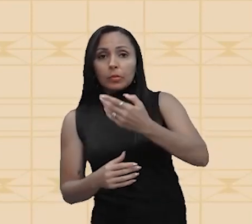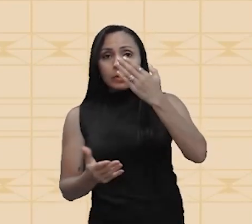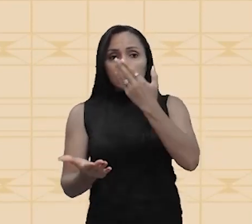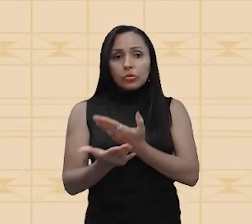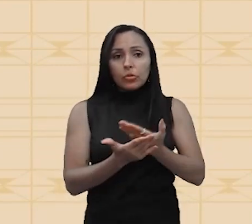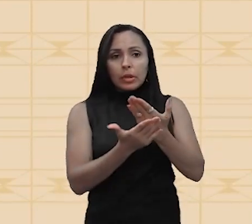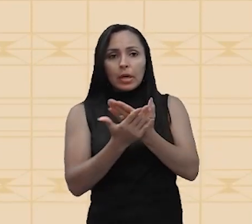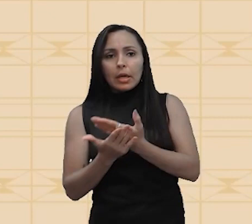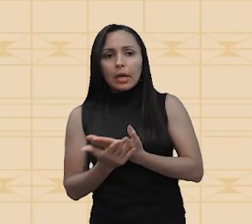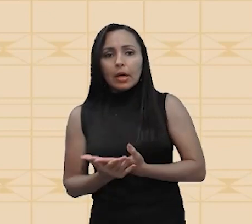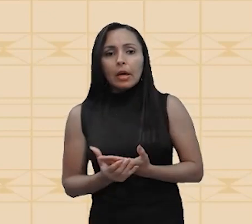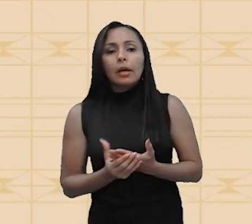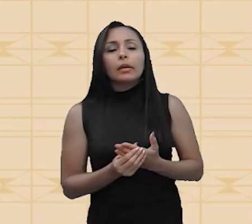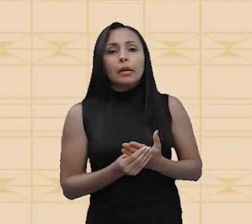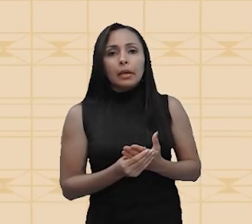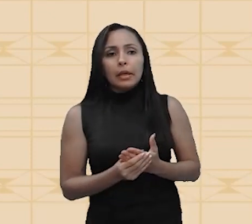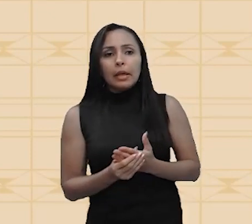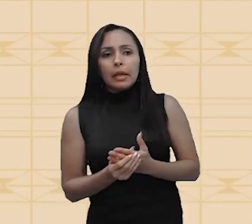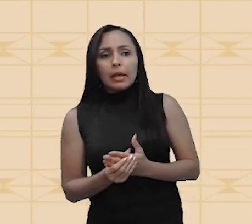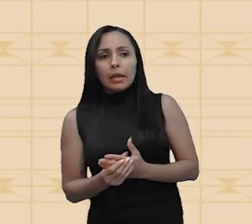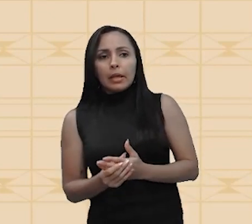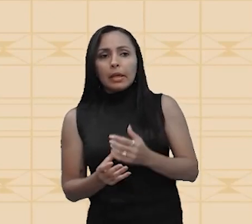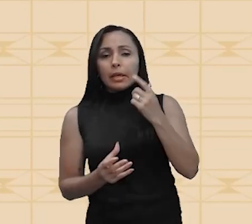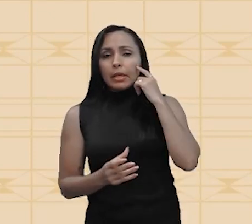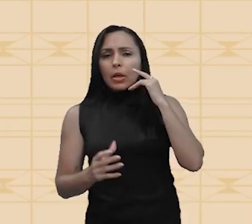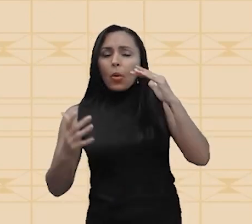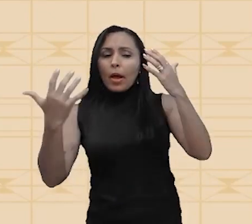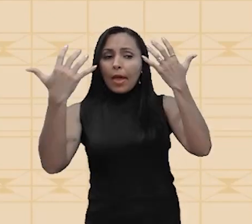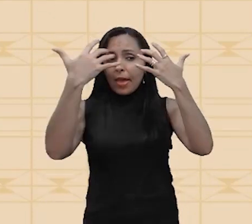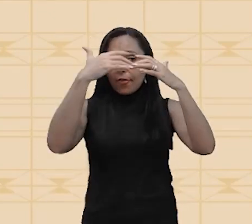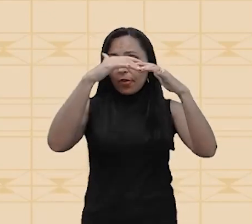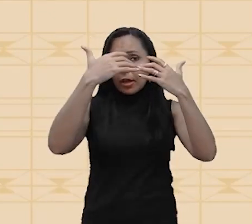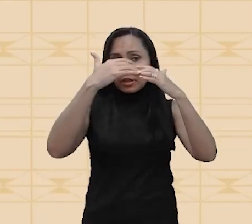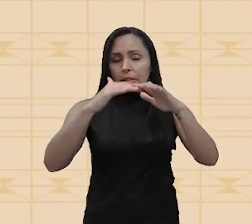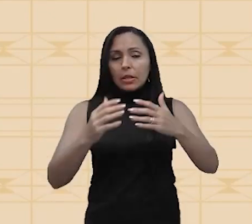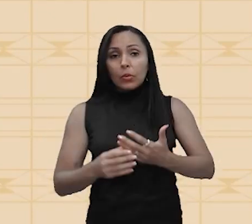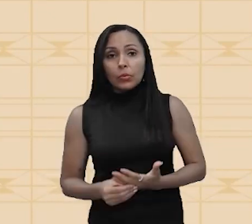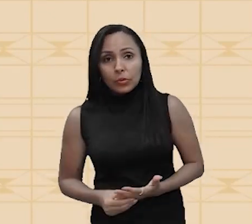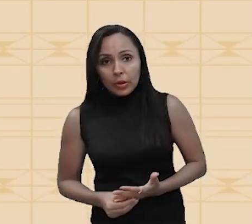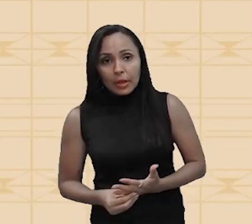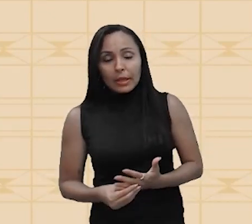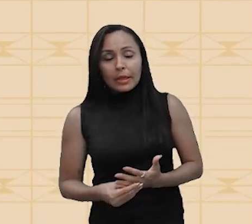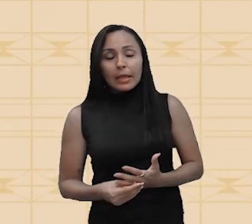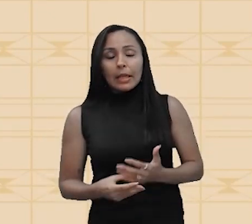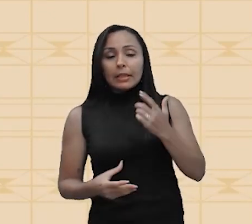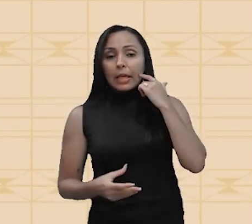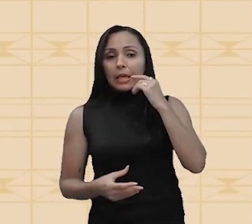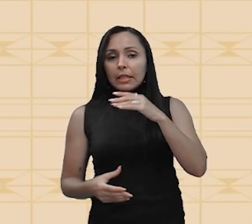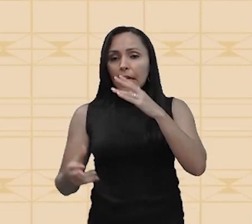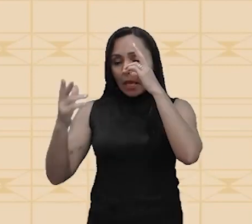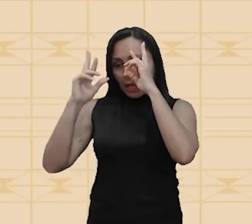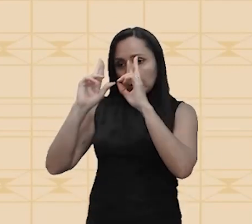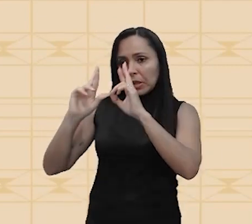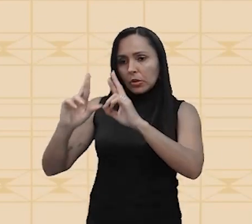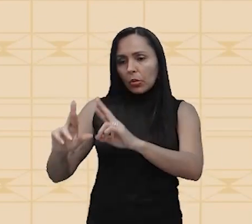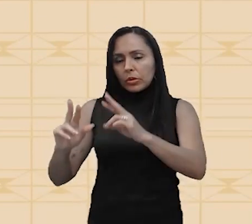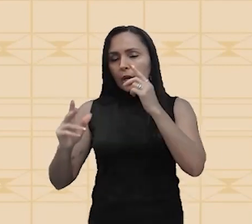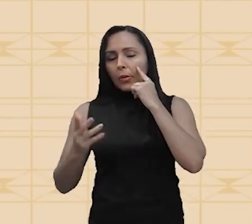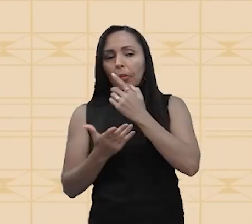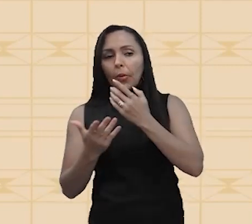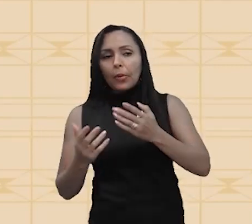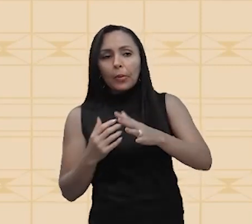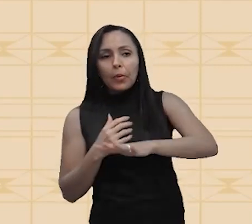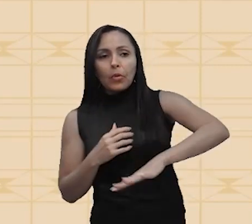linha algébrica, são as chamadas reflexões regulares, que é aquela que obedece a uma simetria. Então, quando